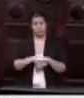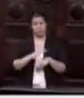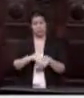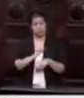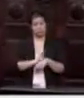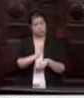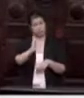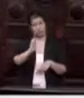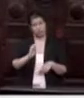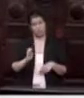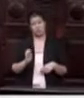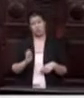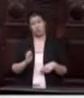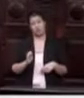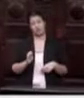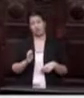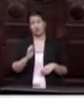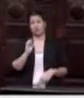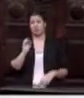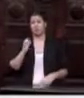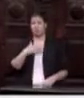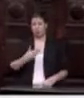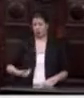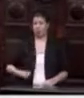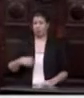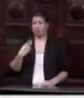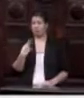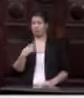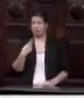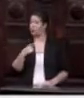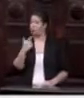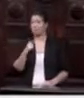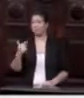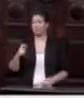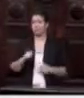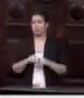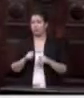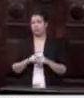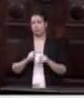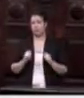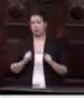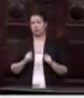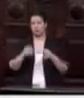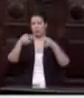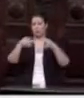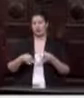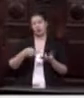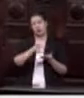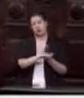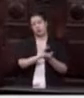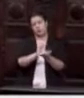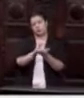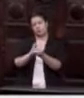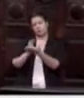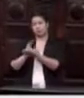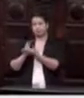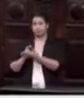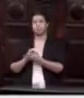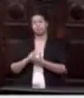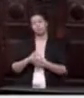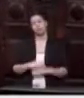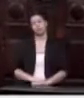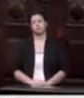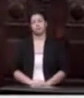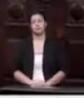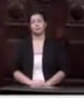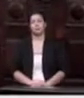Rio de Janeiro, sucessivamente o governo do Estado, não tem feito os repasses necessários ao